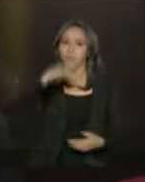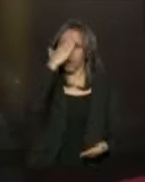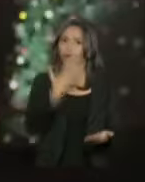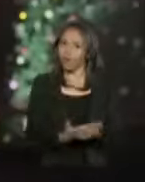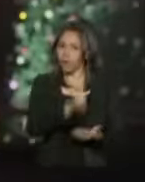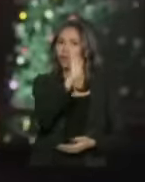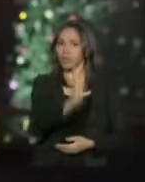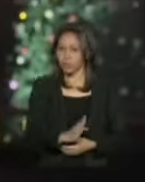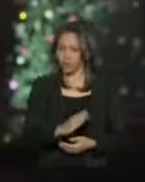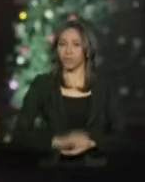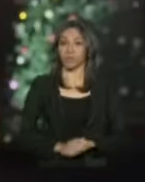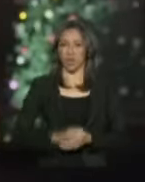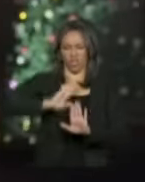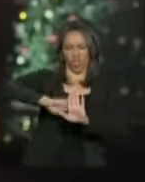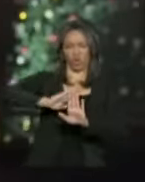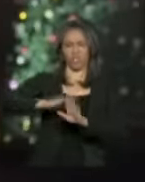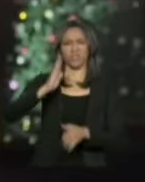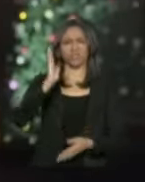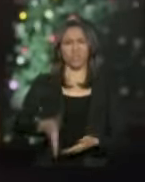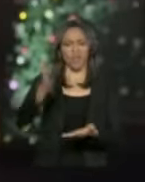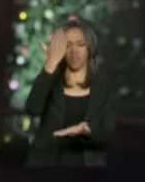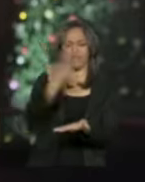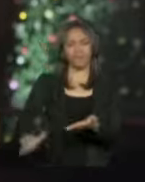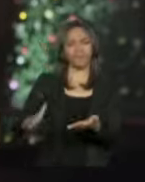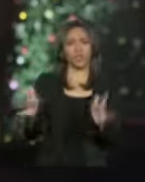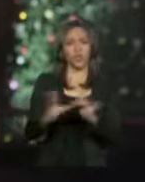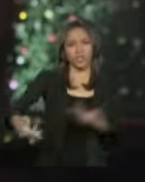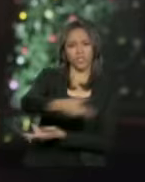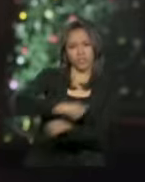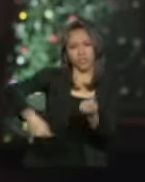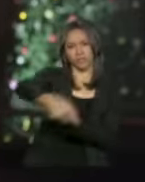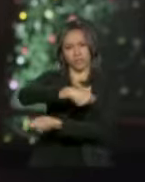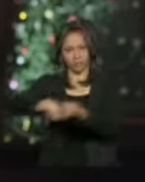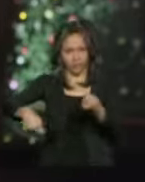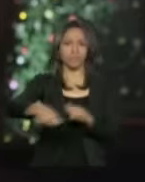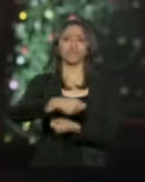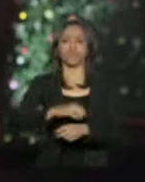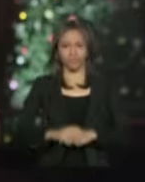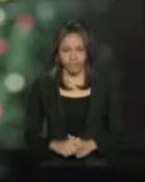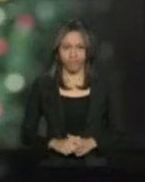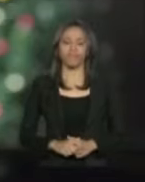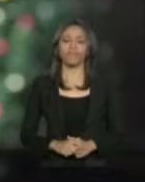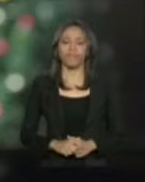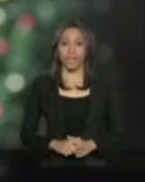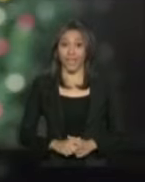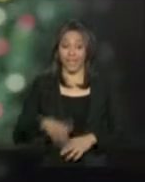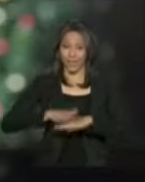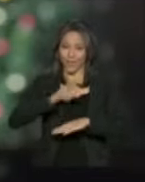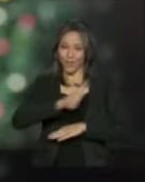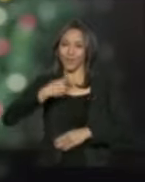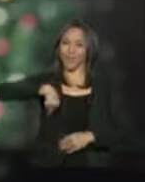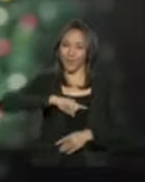brasil o viés ideológico deixou de existir em nossas relações comerciais em nome da